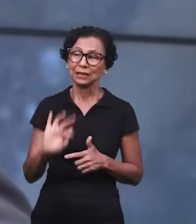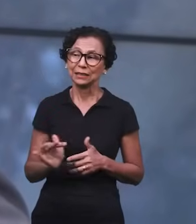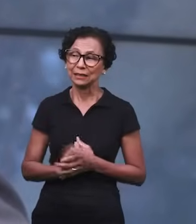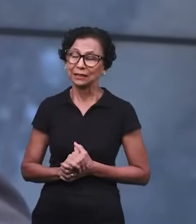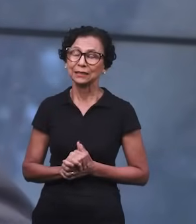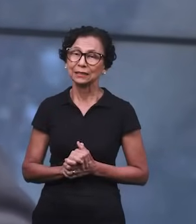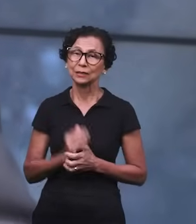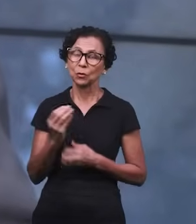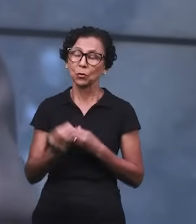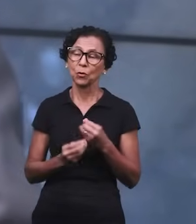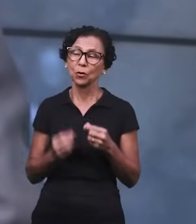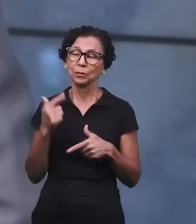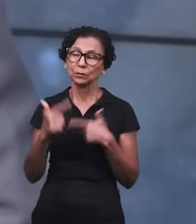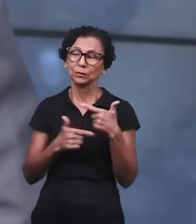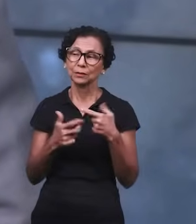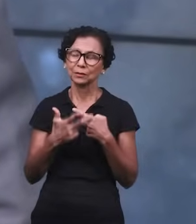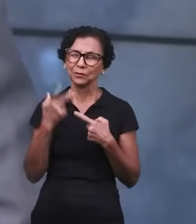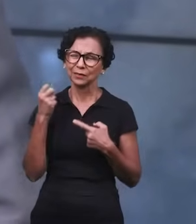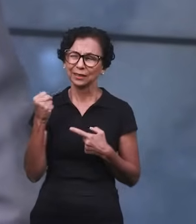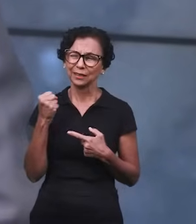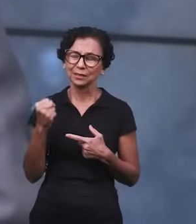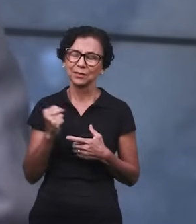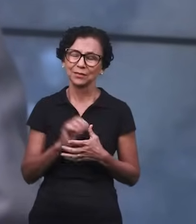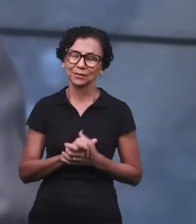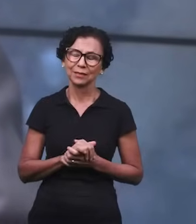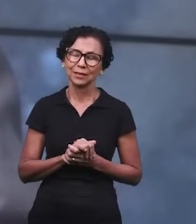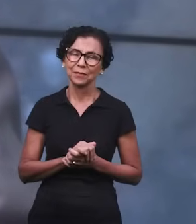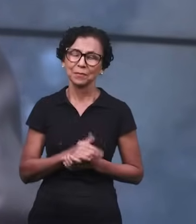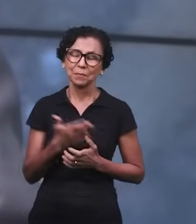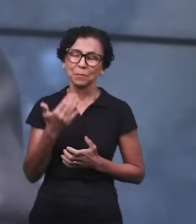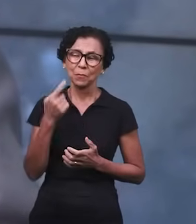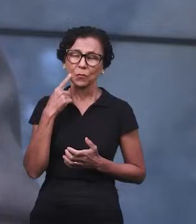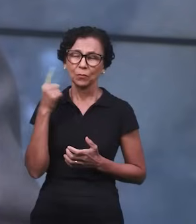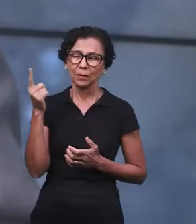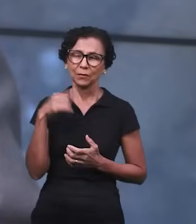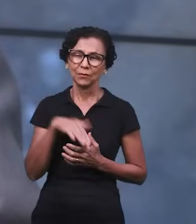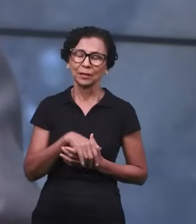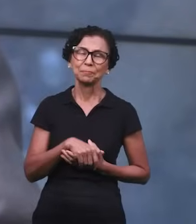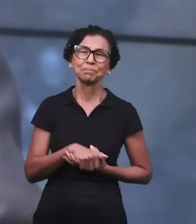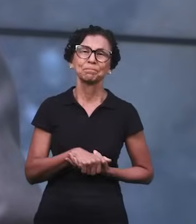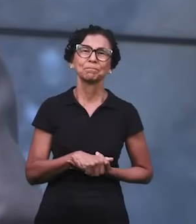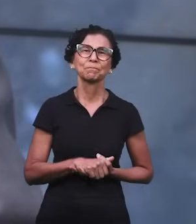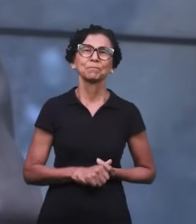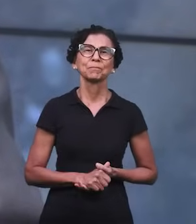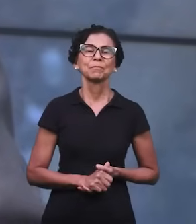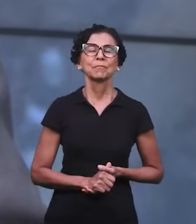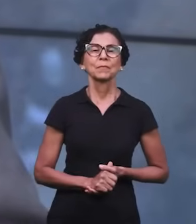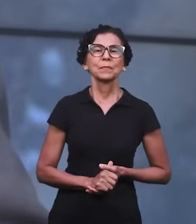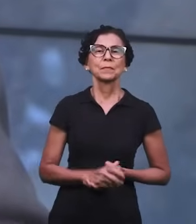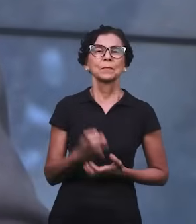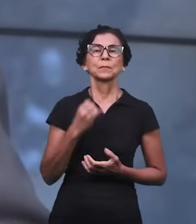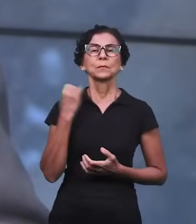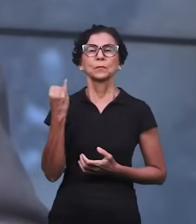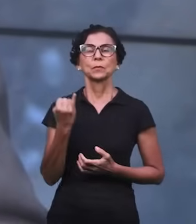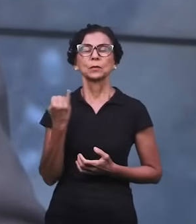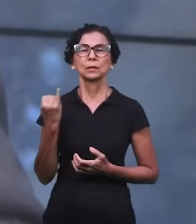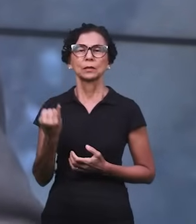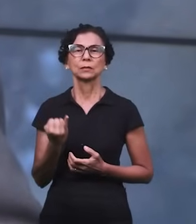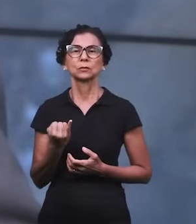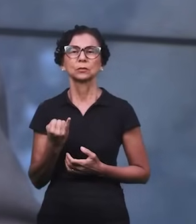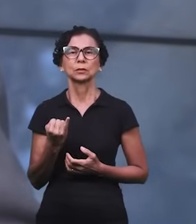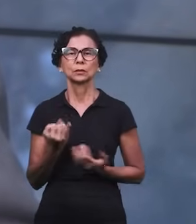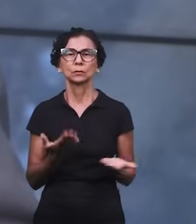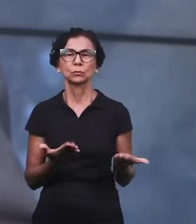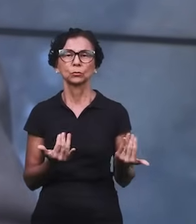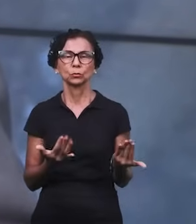eu enfrento as lutas dessa maneira. Né? Isso é um diferencial notável na vida do jovem servo